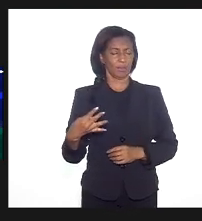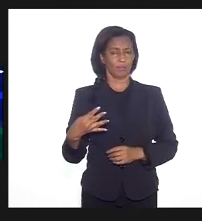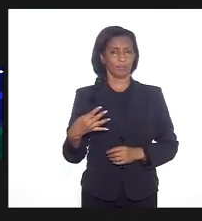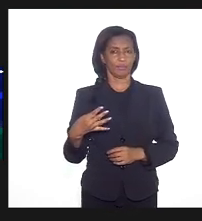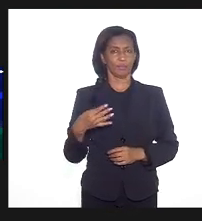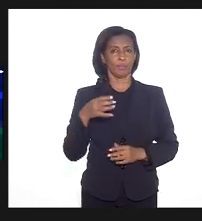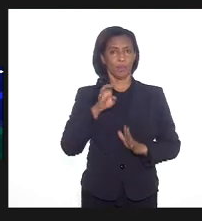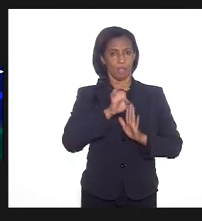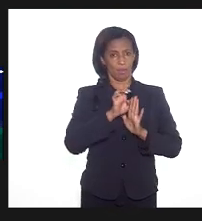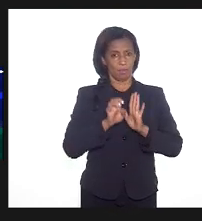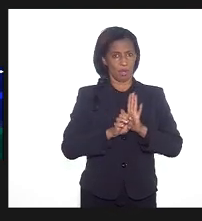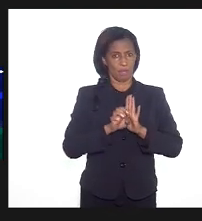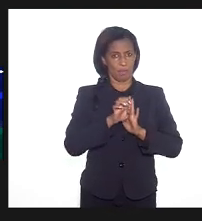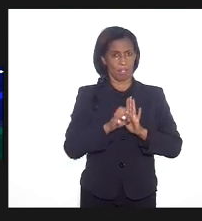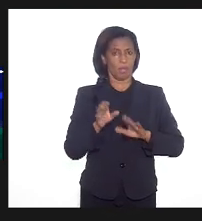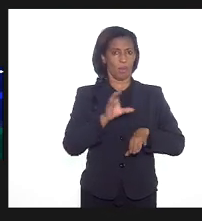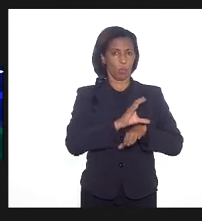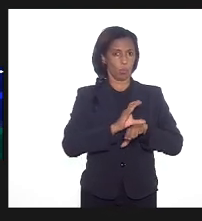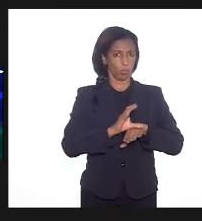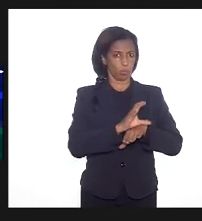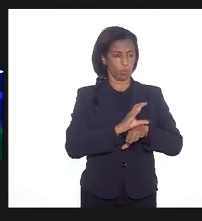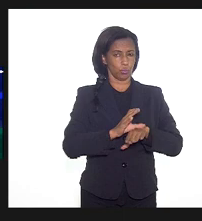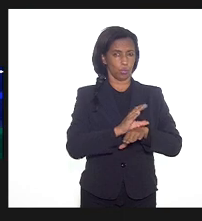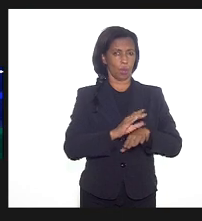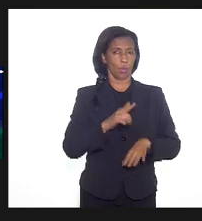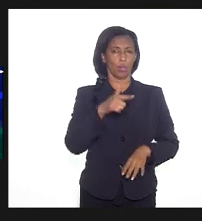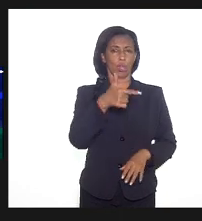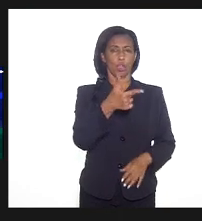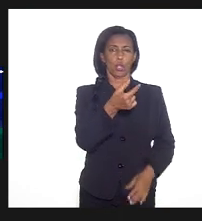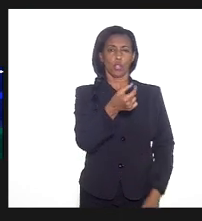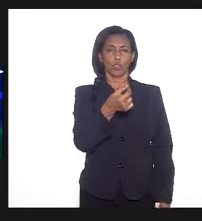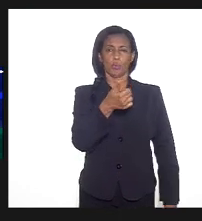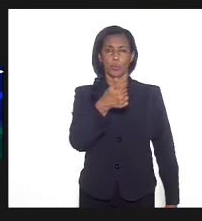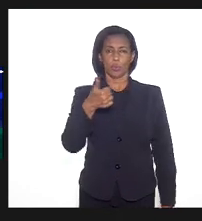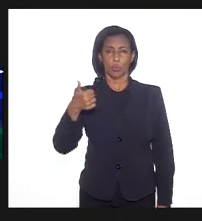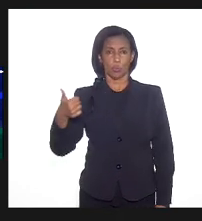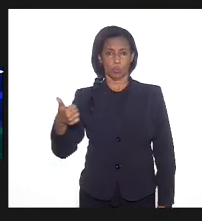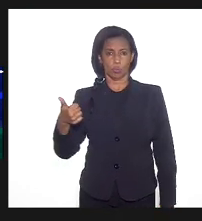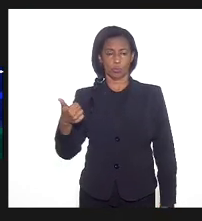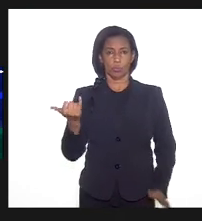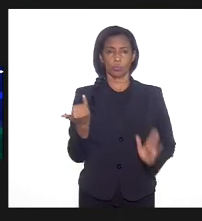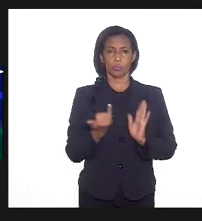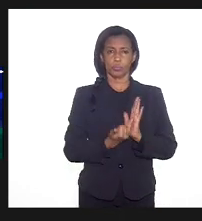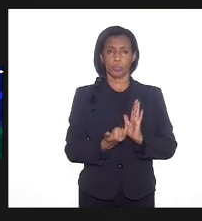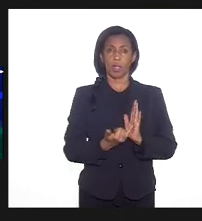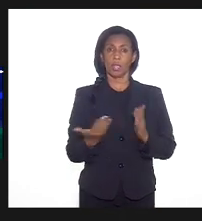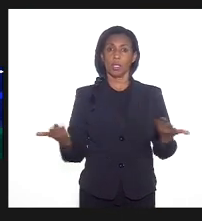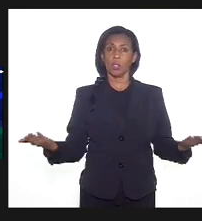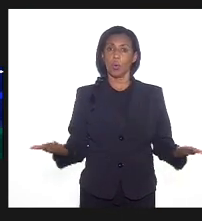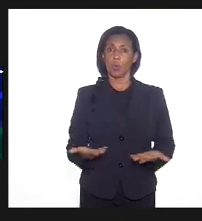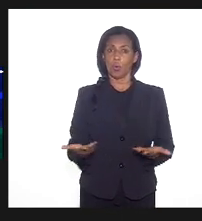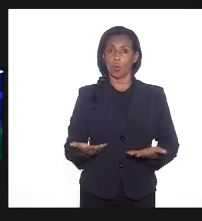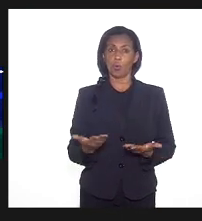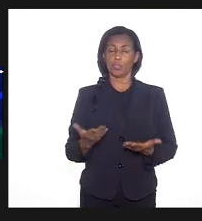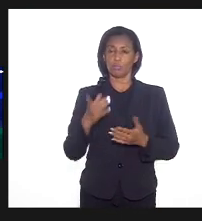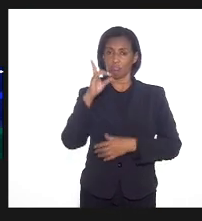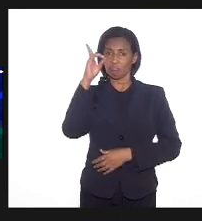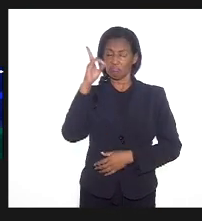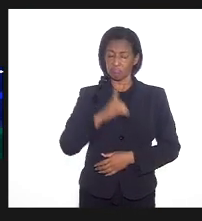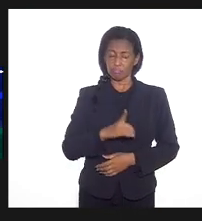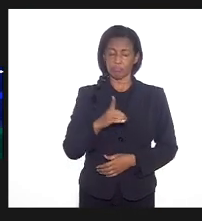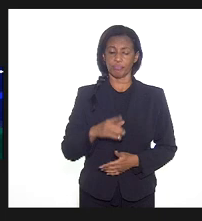emenda na constituição publicada em 2001 que dá o direito hoje dos profissionais